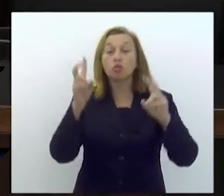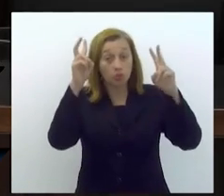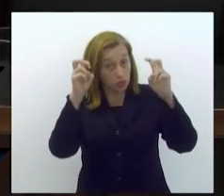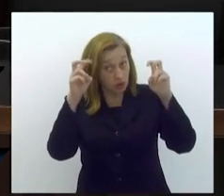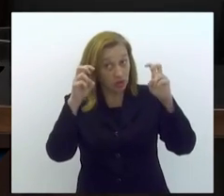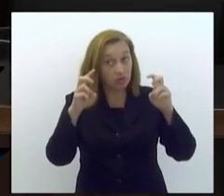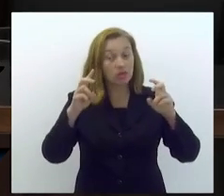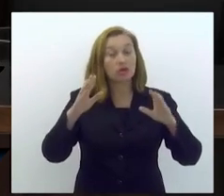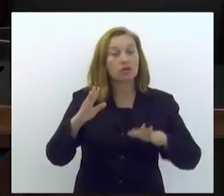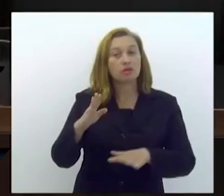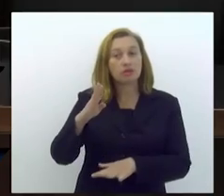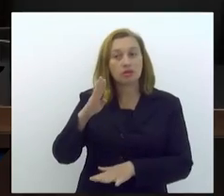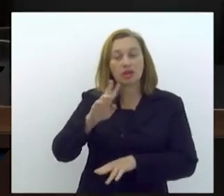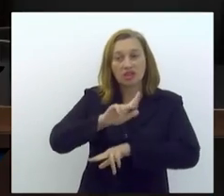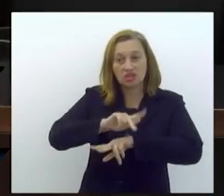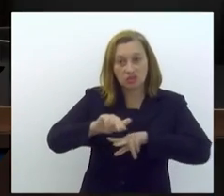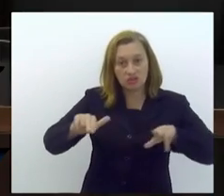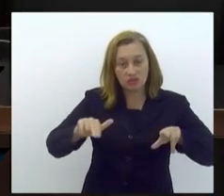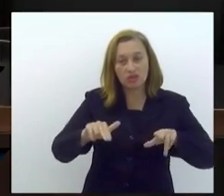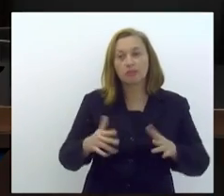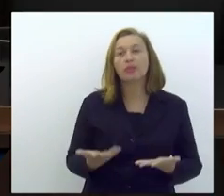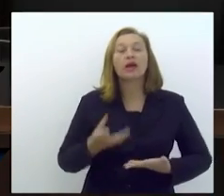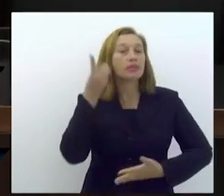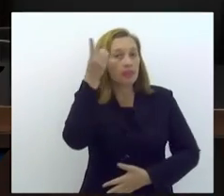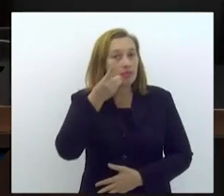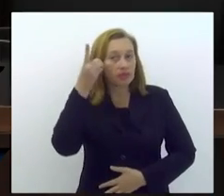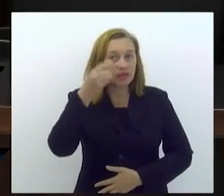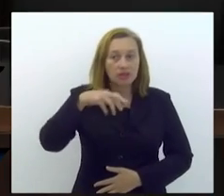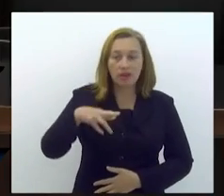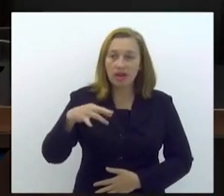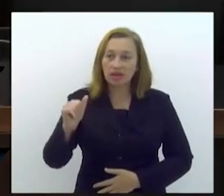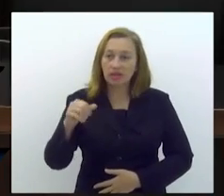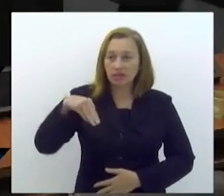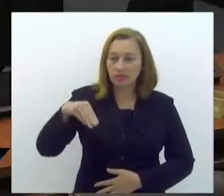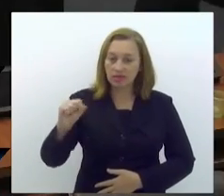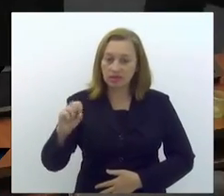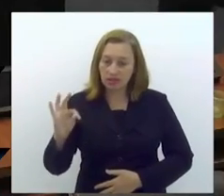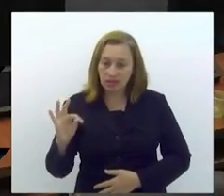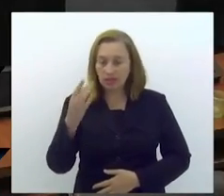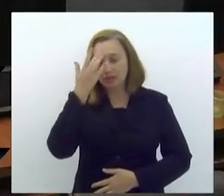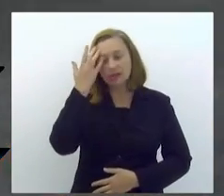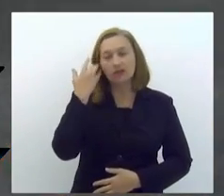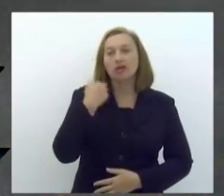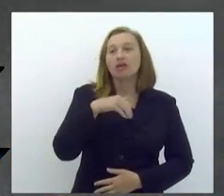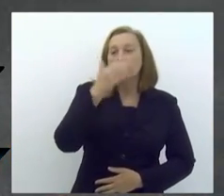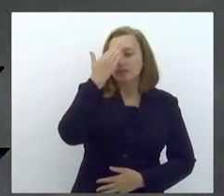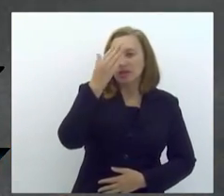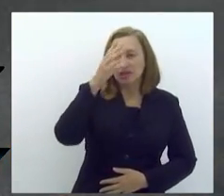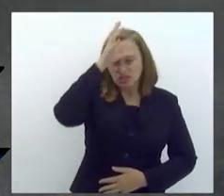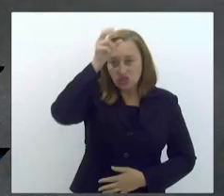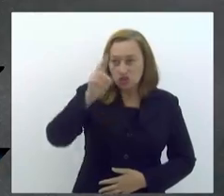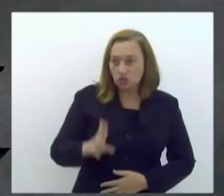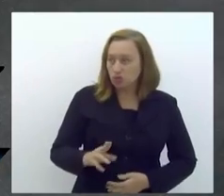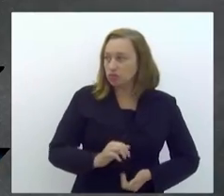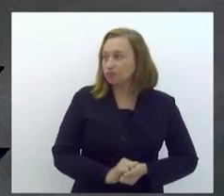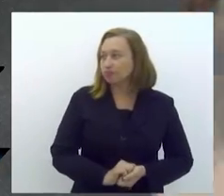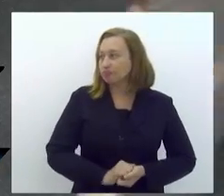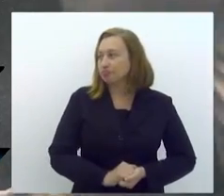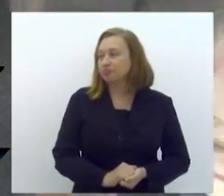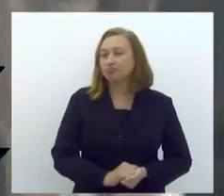é transversal deputada Marina do MST Obrigada tia Ju